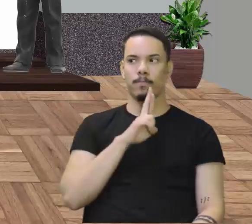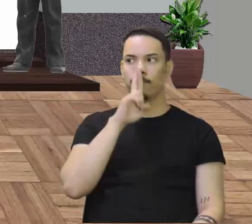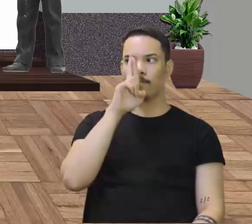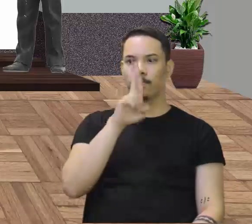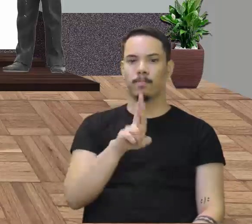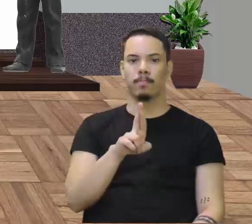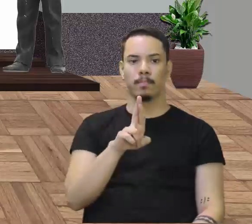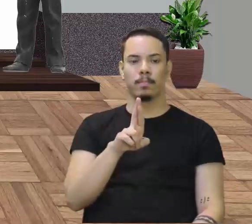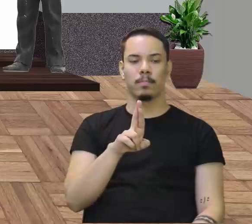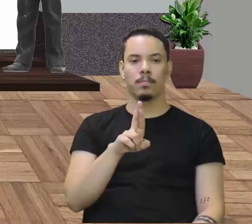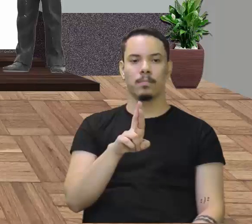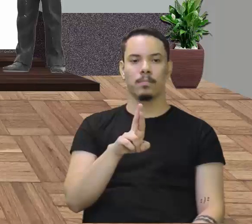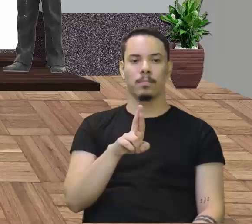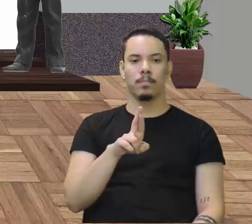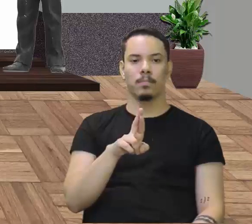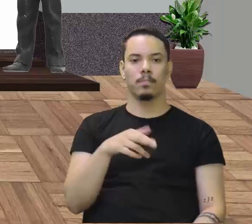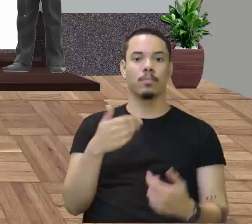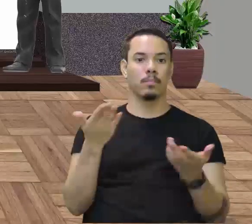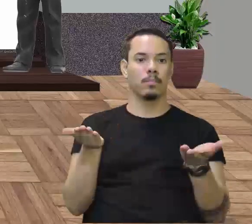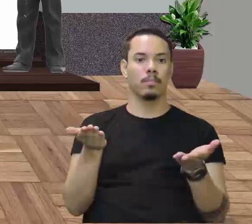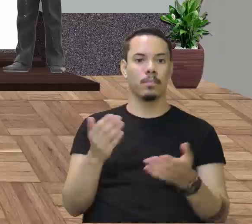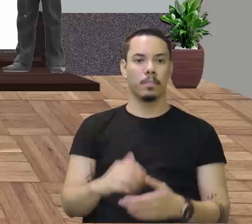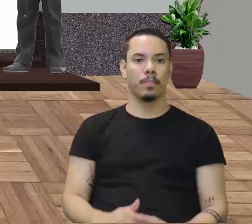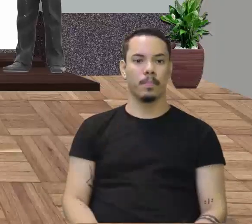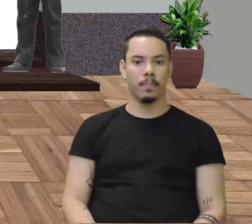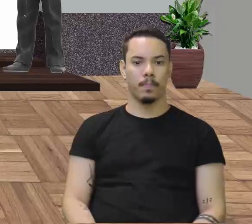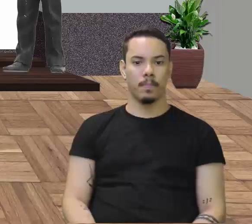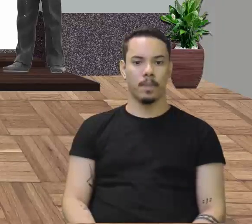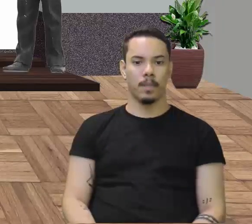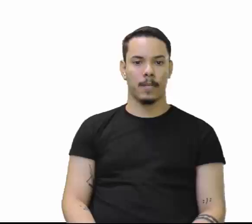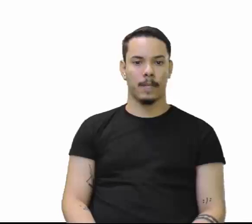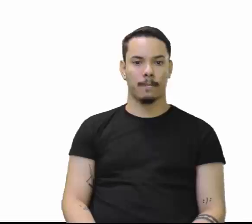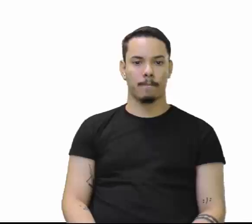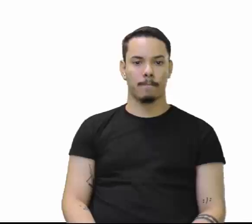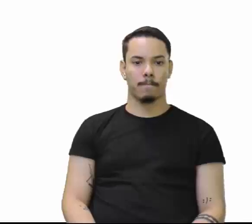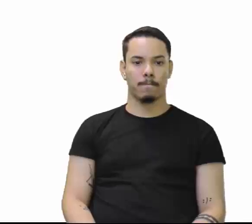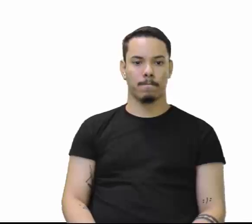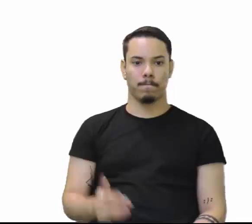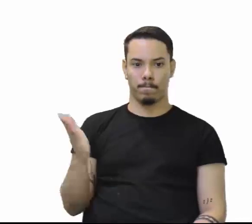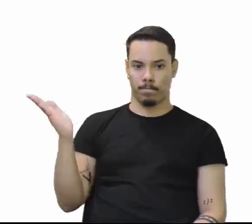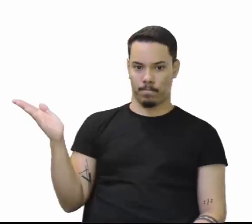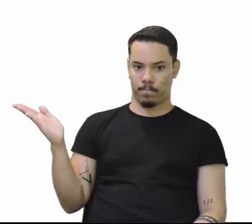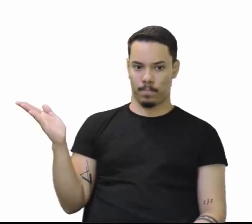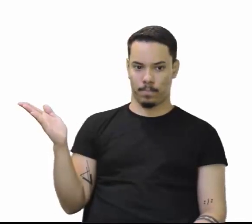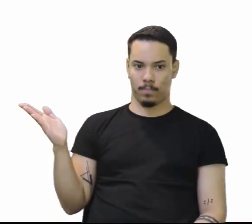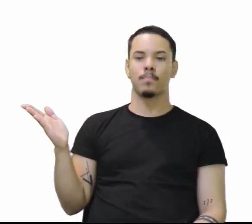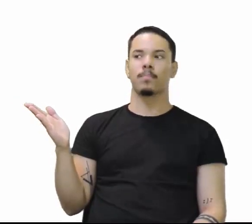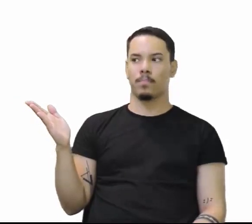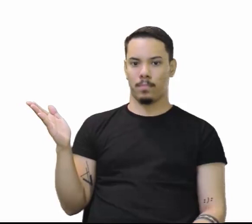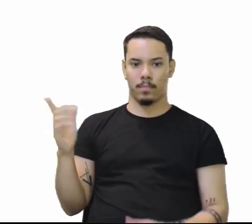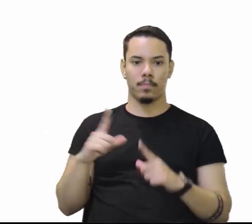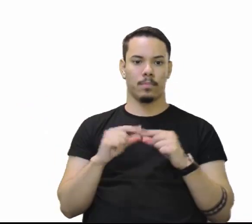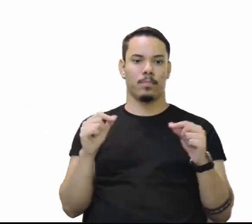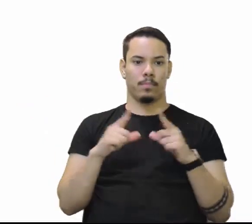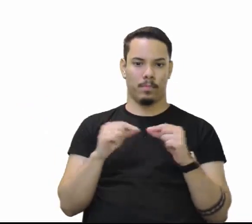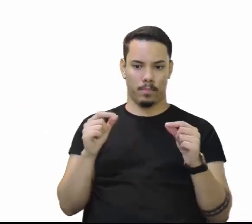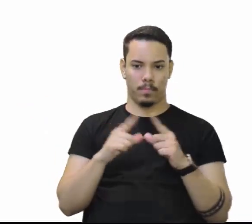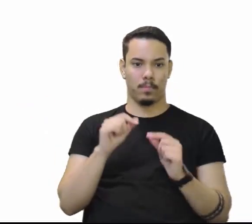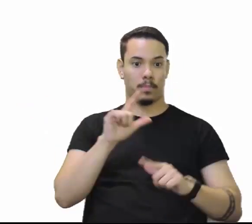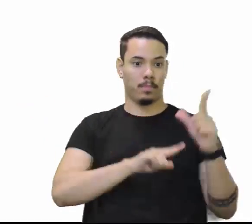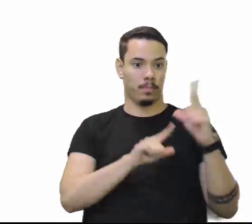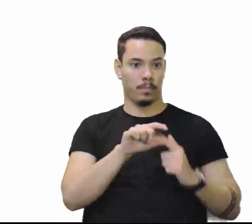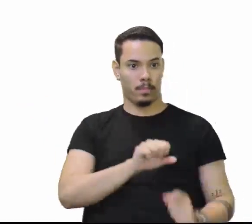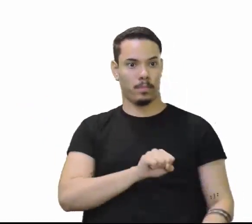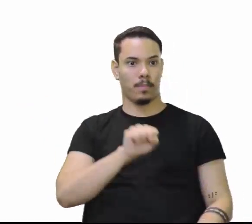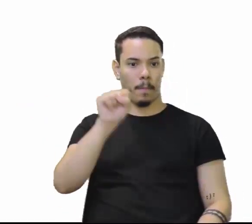é justamente a letra C. Brasília, Acre. Então,